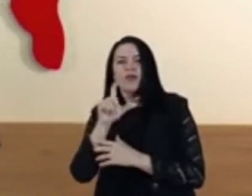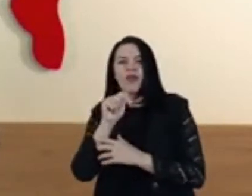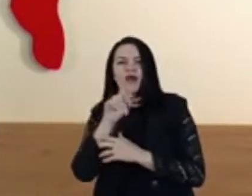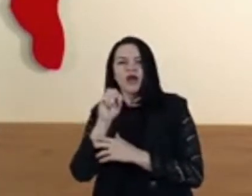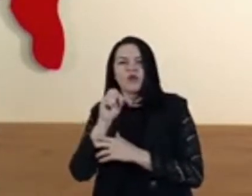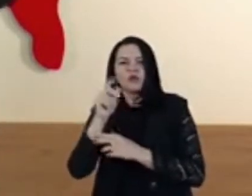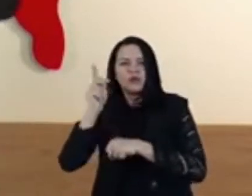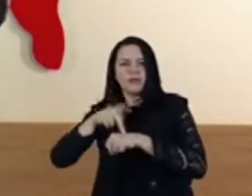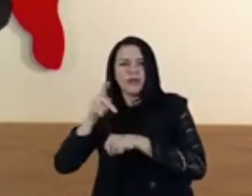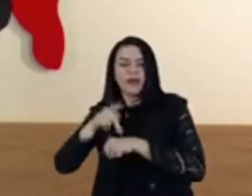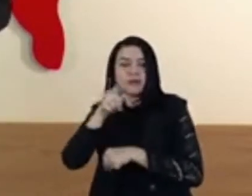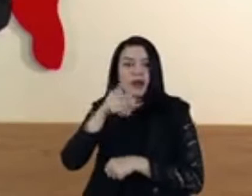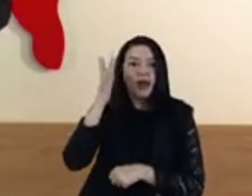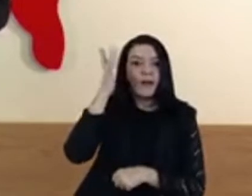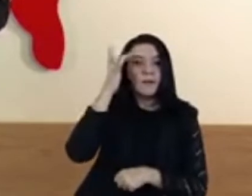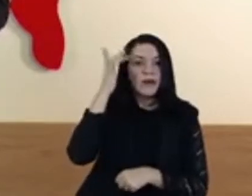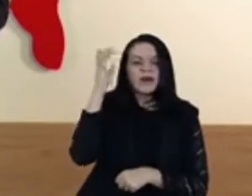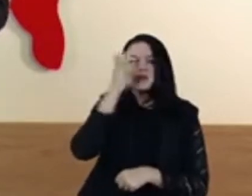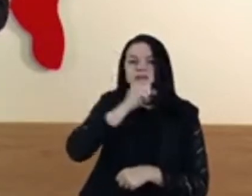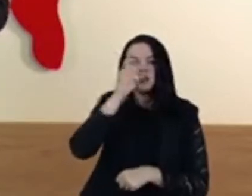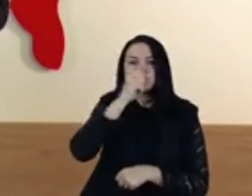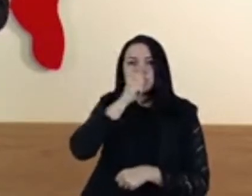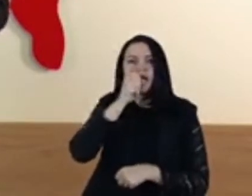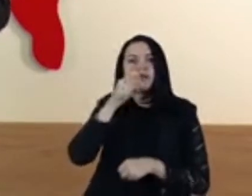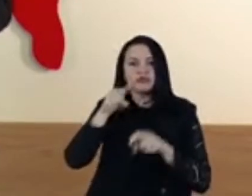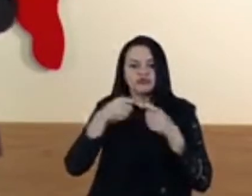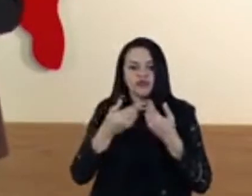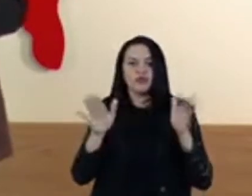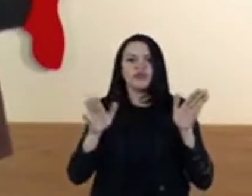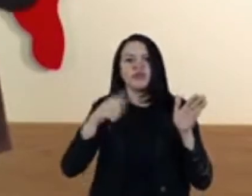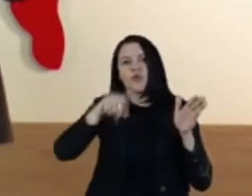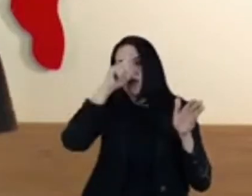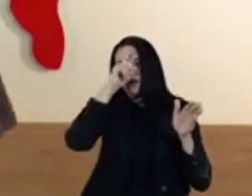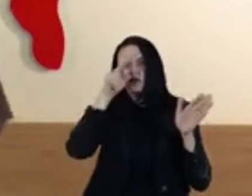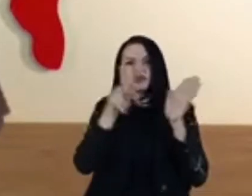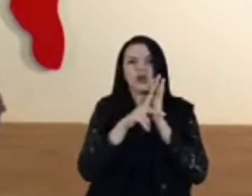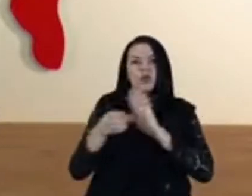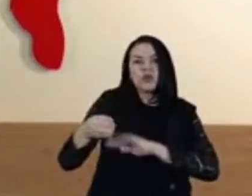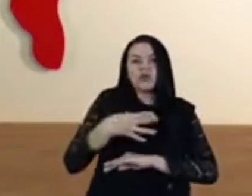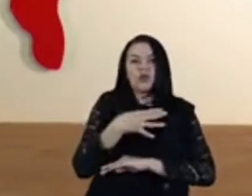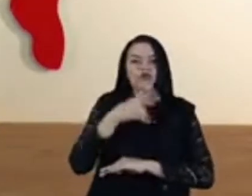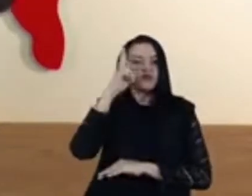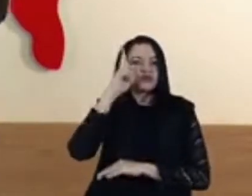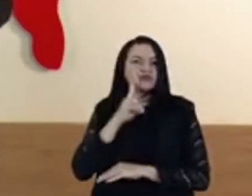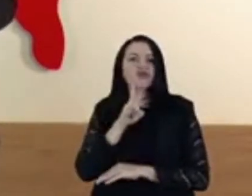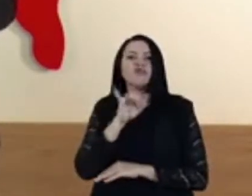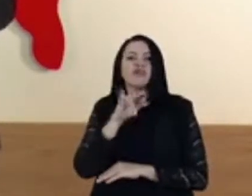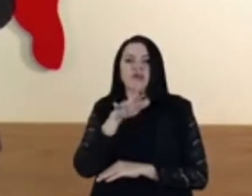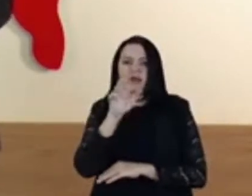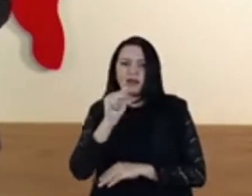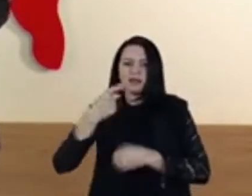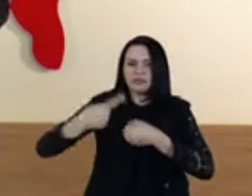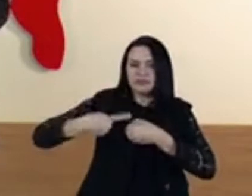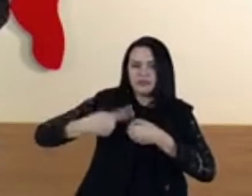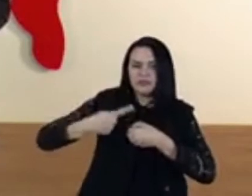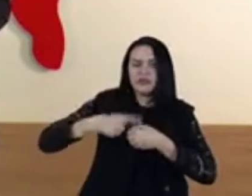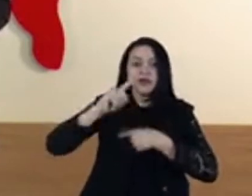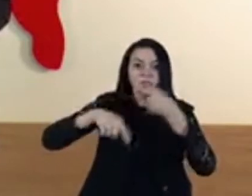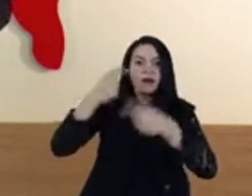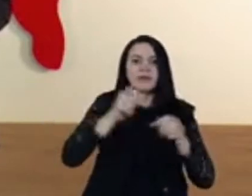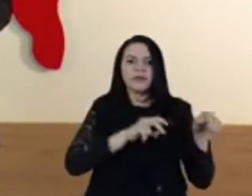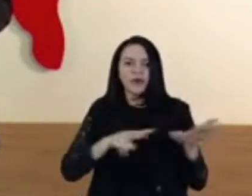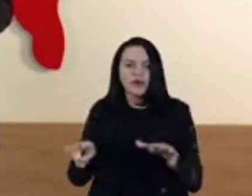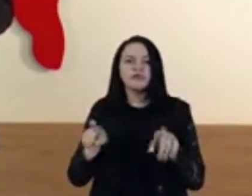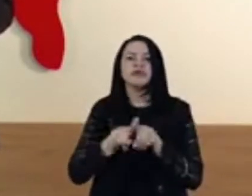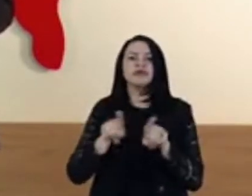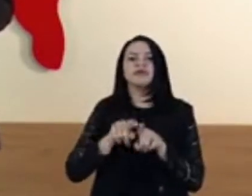abrindo amanhã, sábado, o Hospital de Viana. Na próxima semana, temos programado o Hospital de Santa